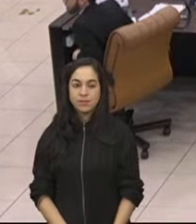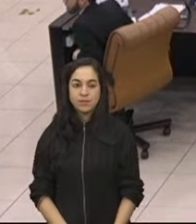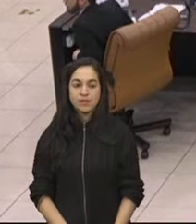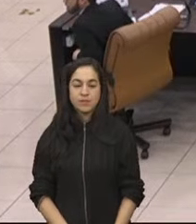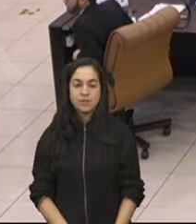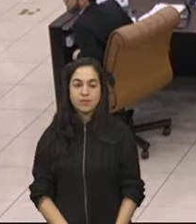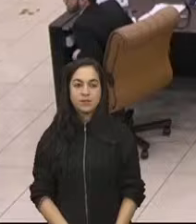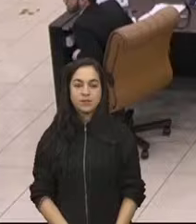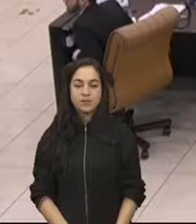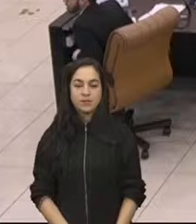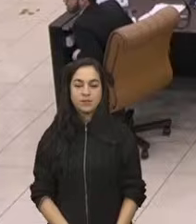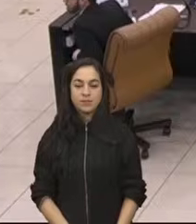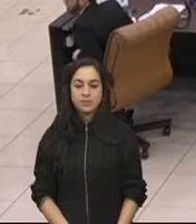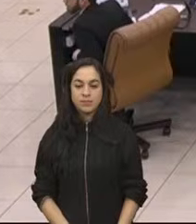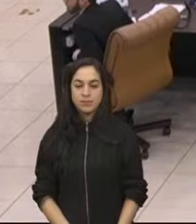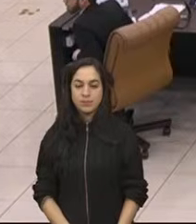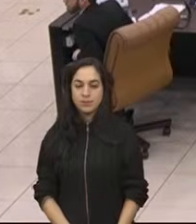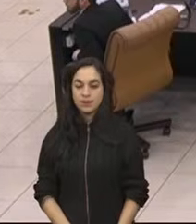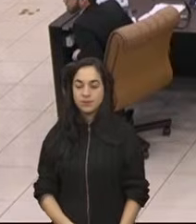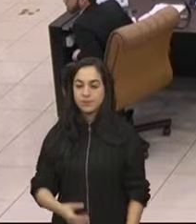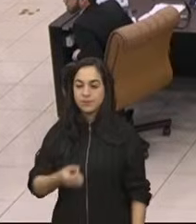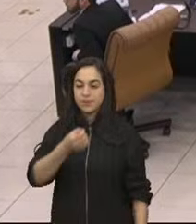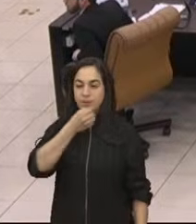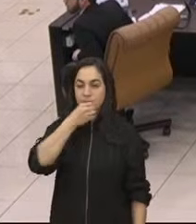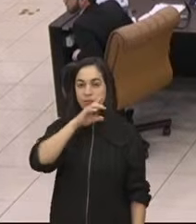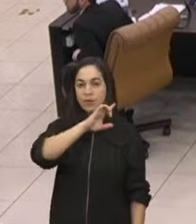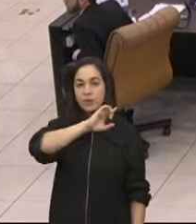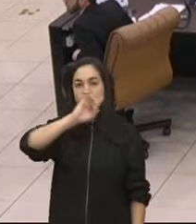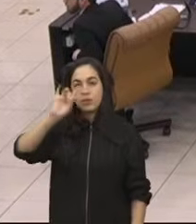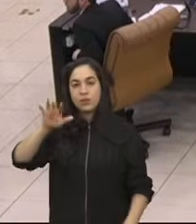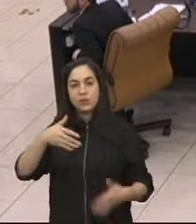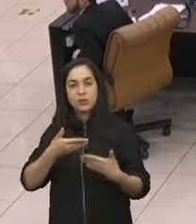Mais uma vez, aí, bom dia a todos.